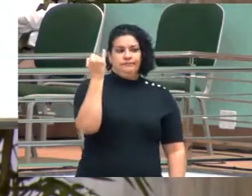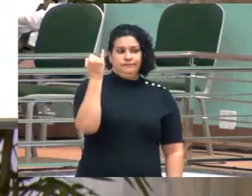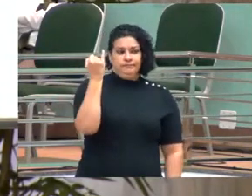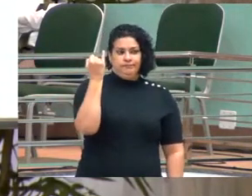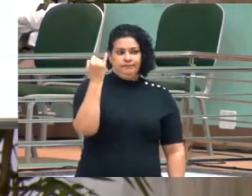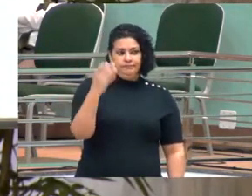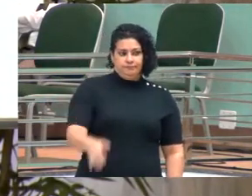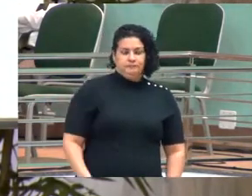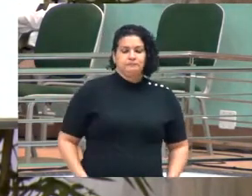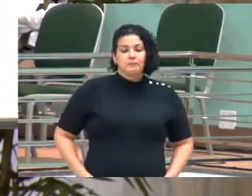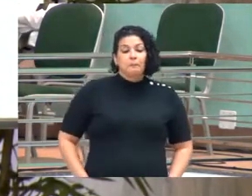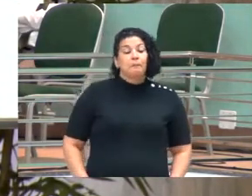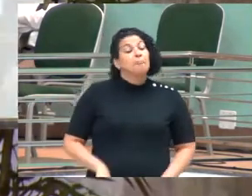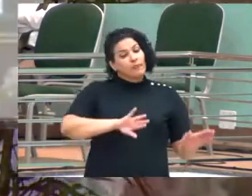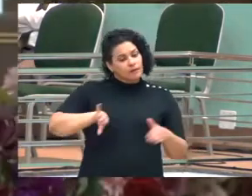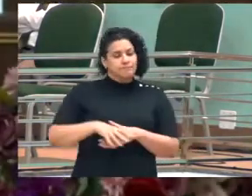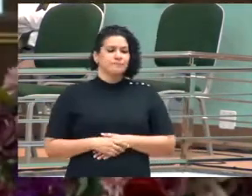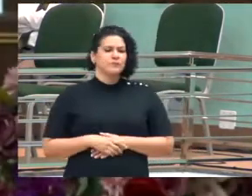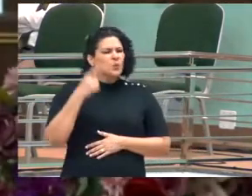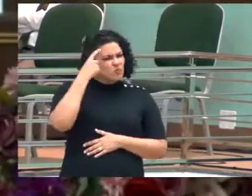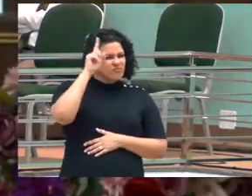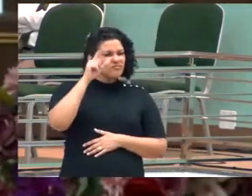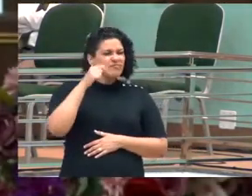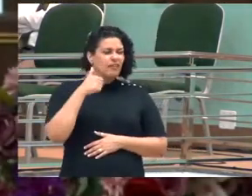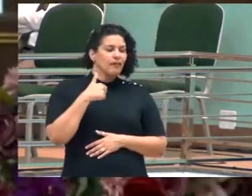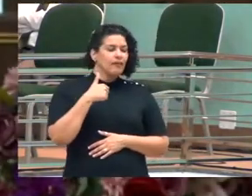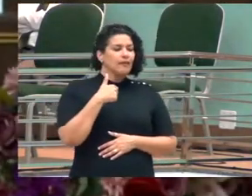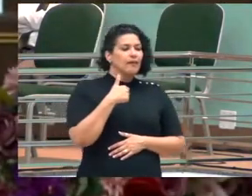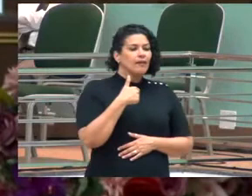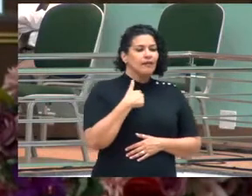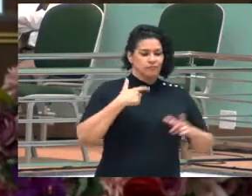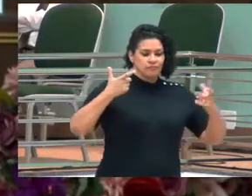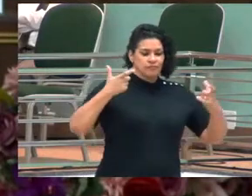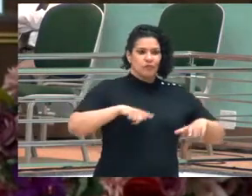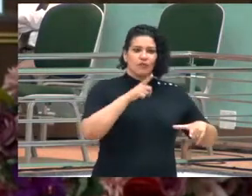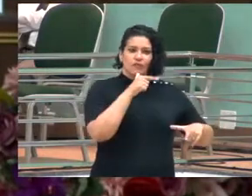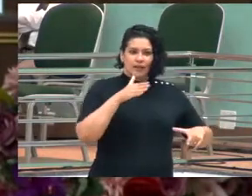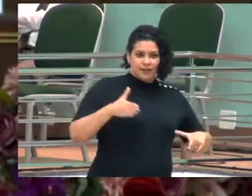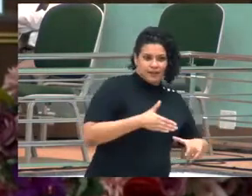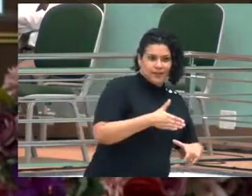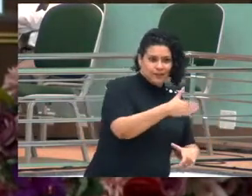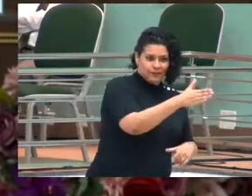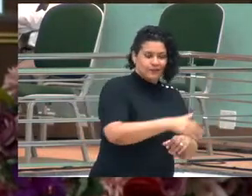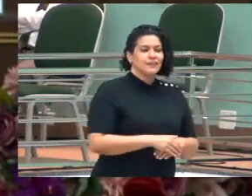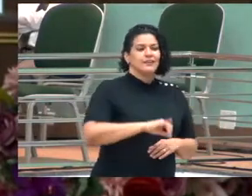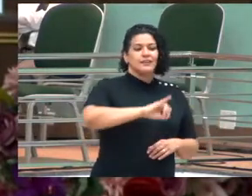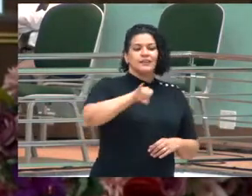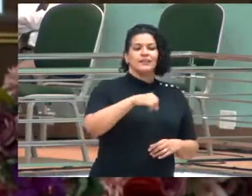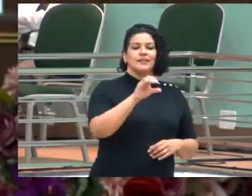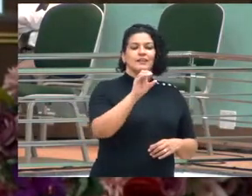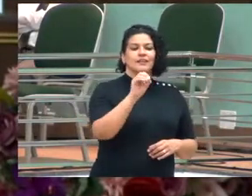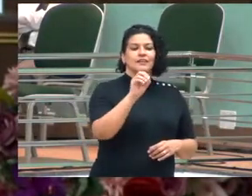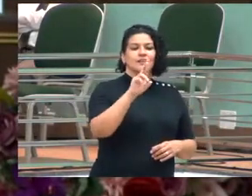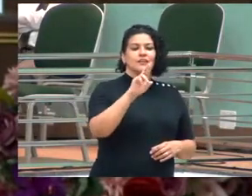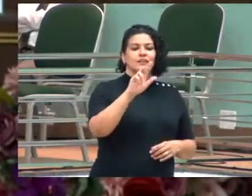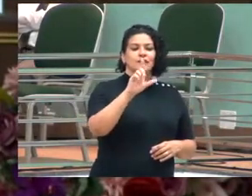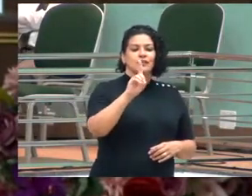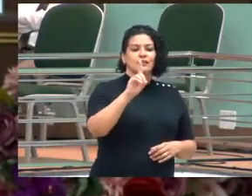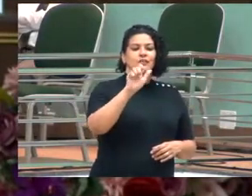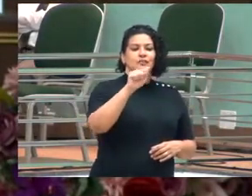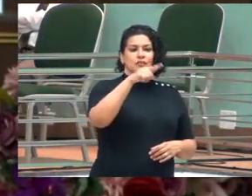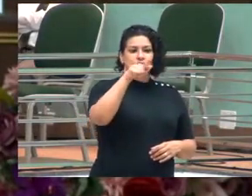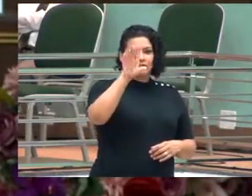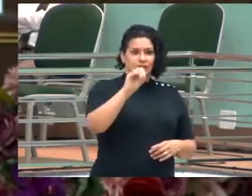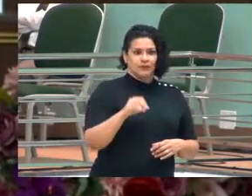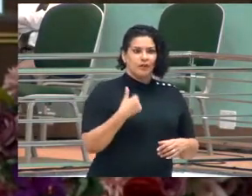ocasião, veio ele, o Salvador. Ele desceu